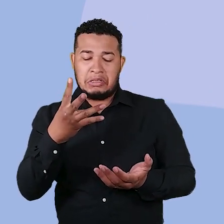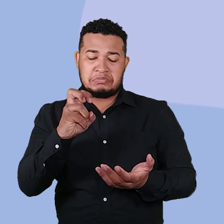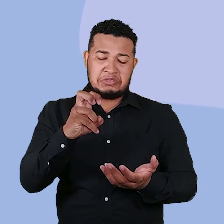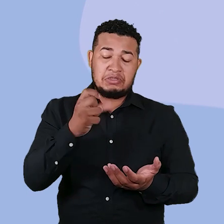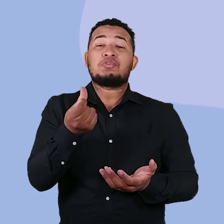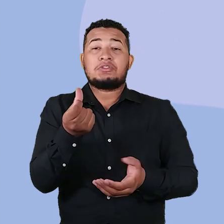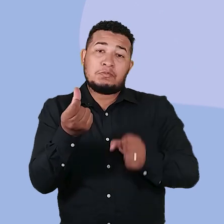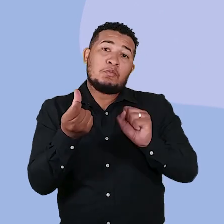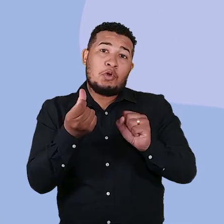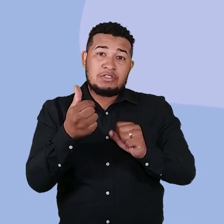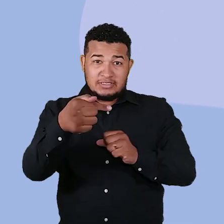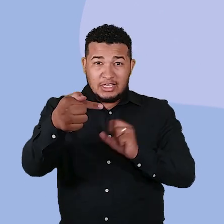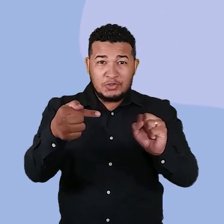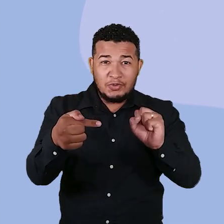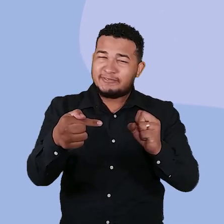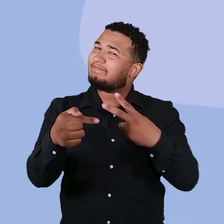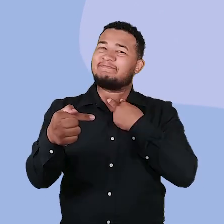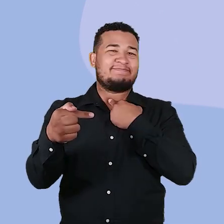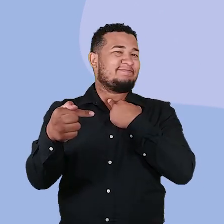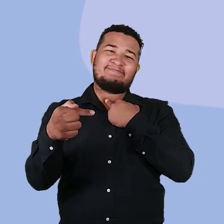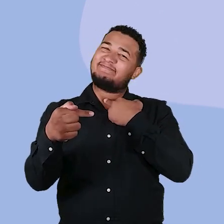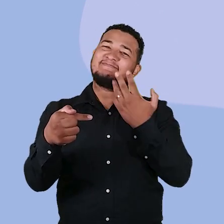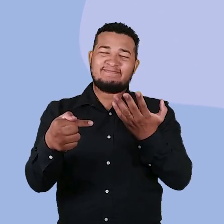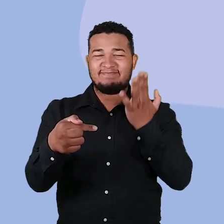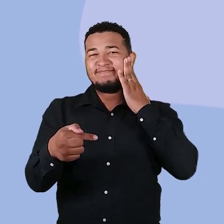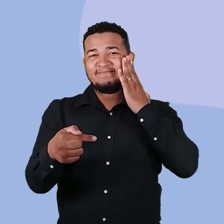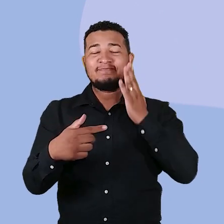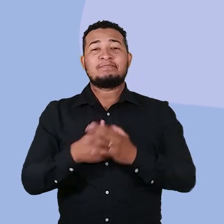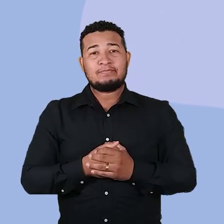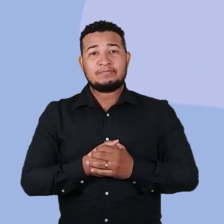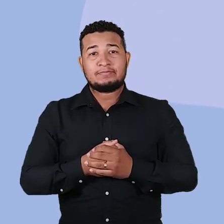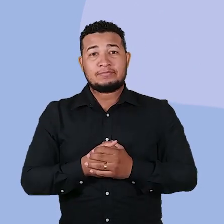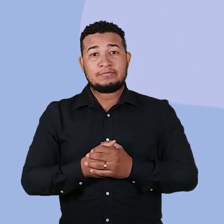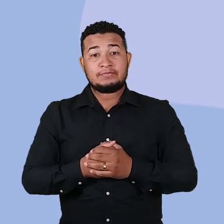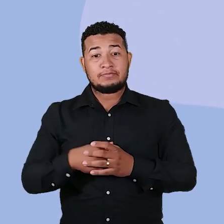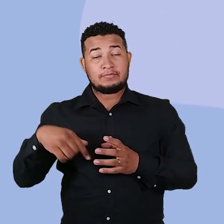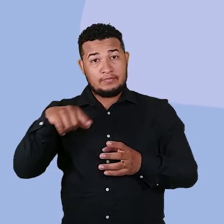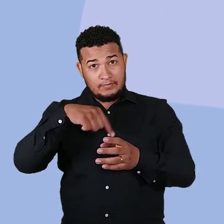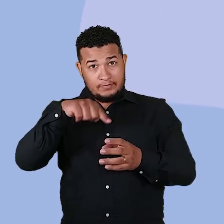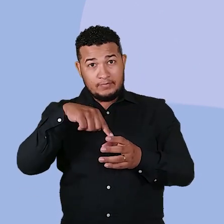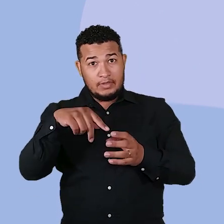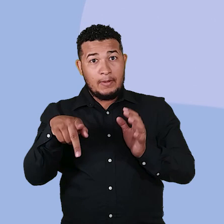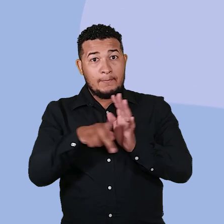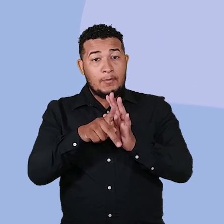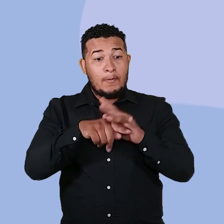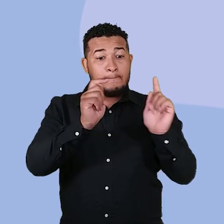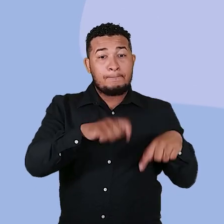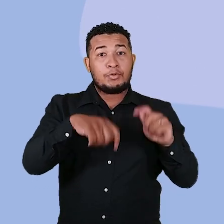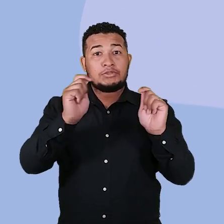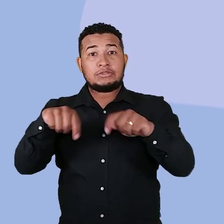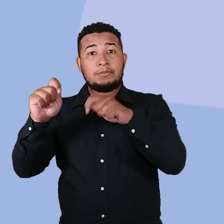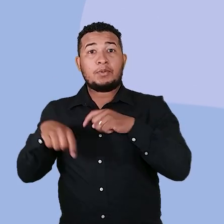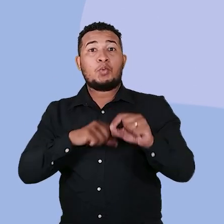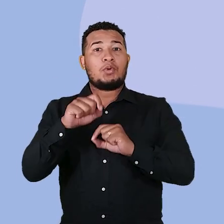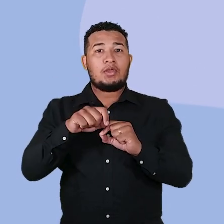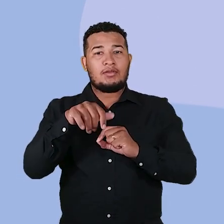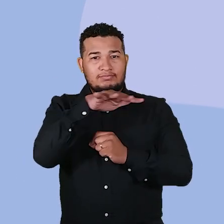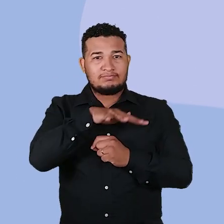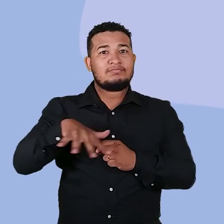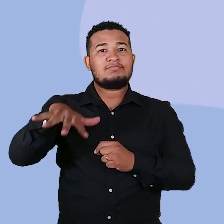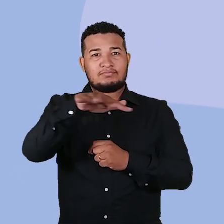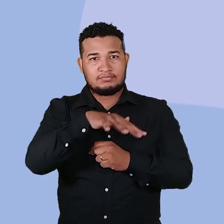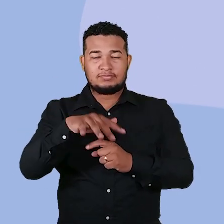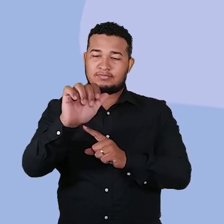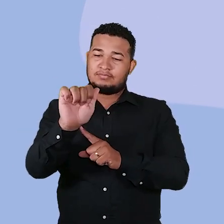o número 3 4 5 e 6 o 7 não pode né gente por favor né olá chamamos o conjunto dessas